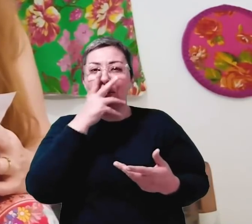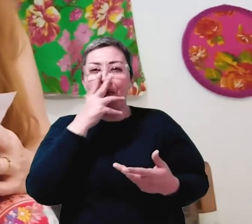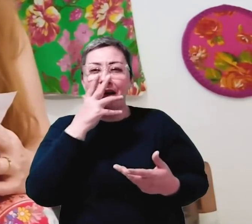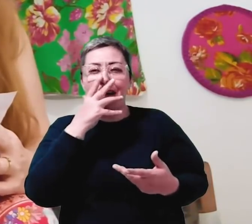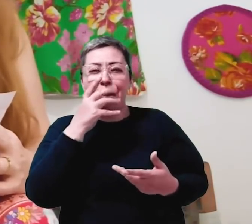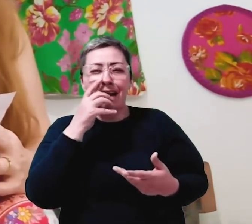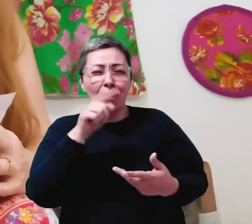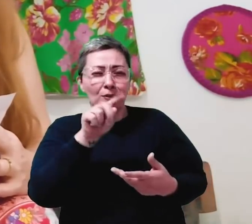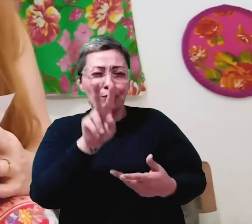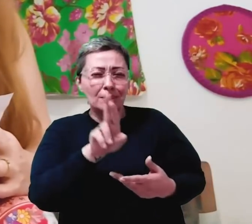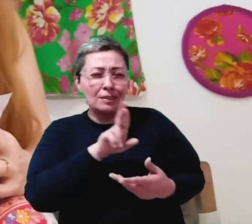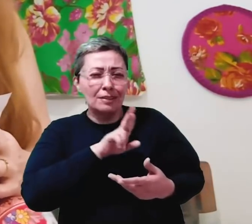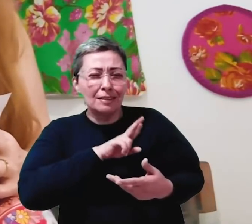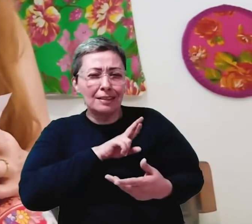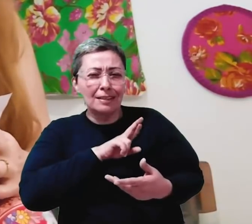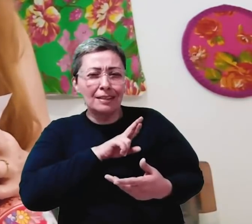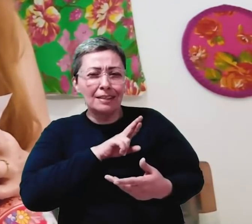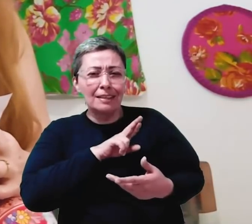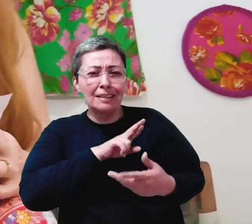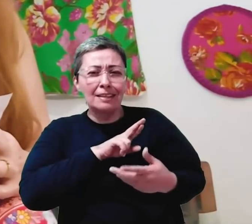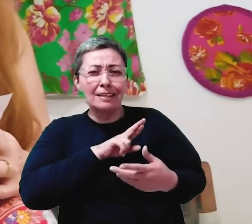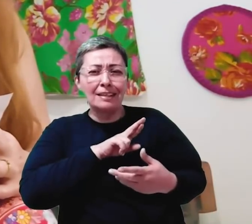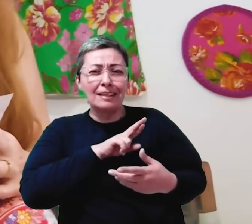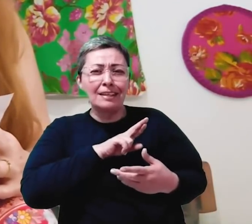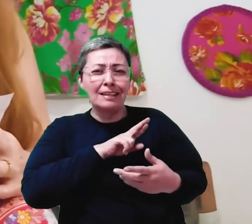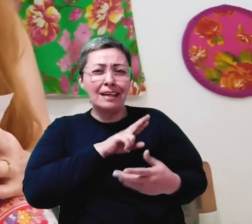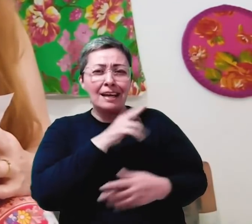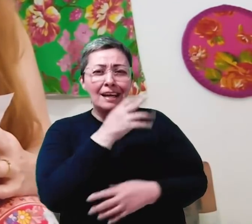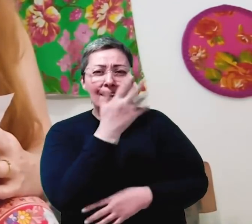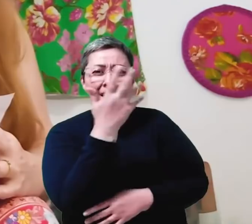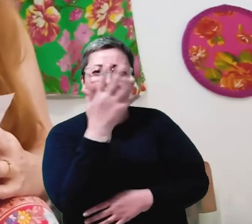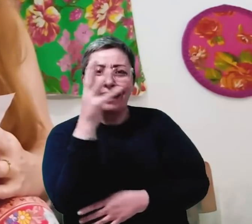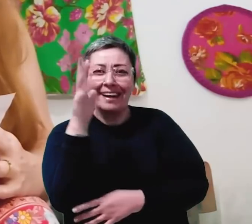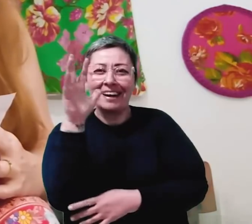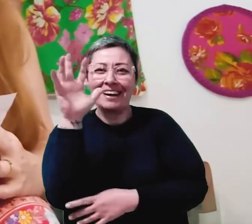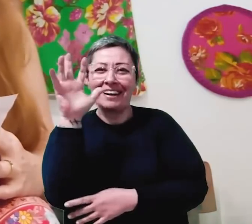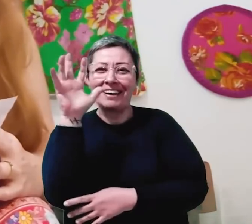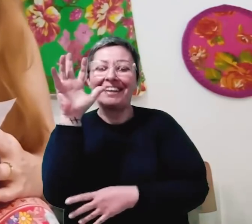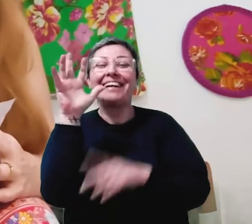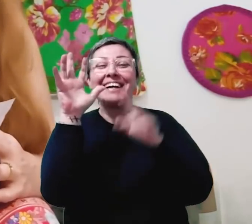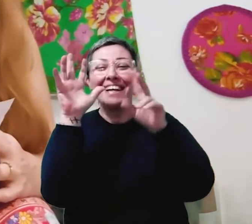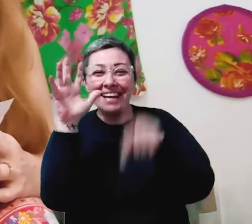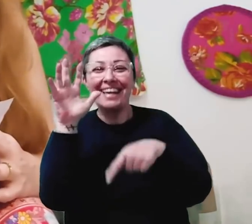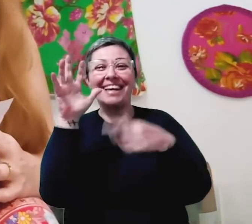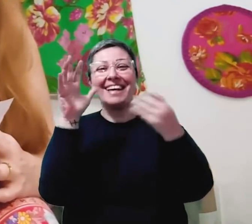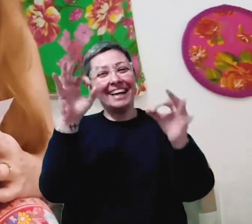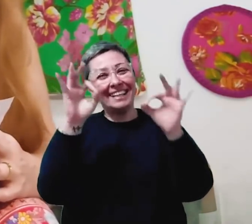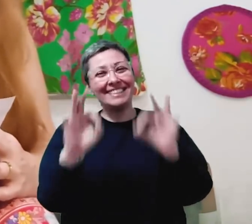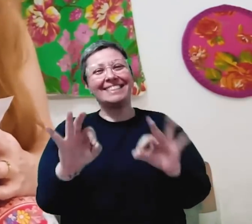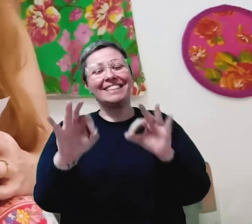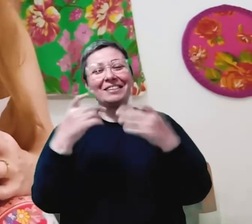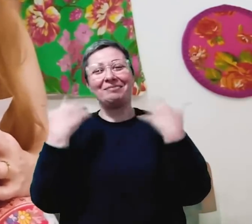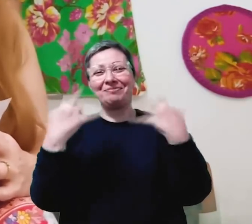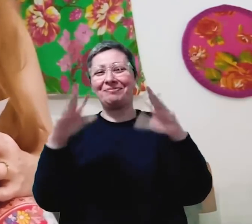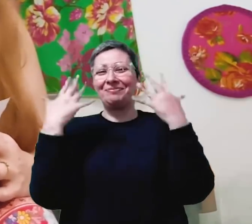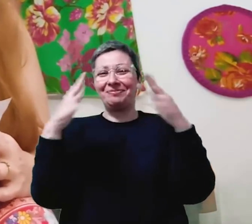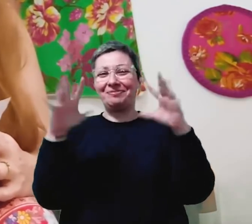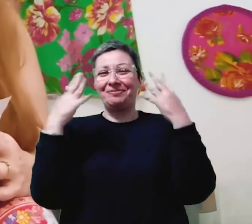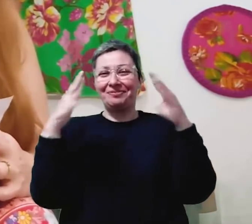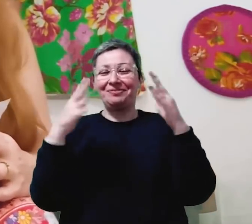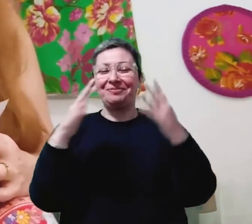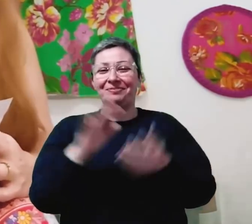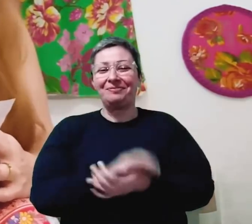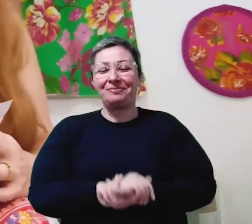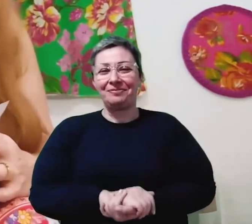Opa! Acho que alguém disse a árvore. É isso